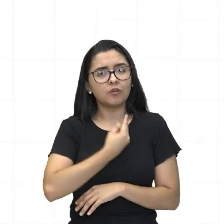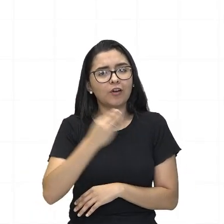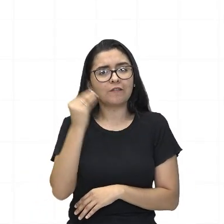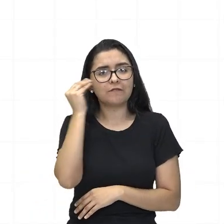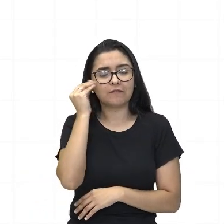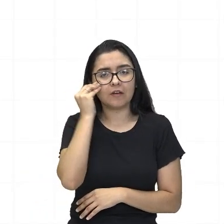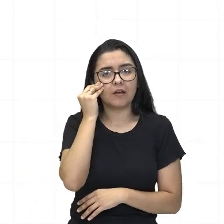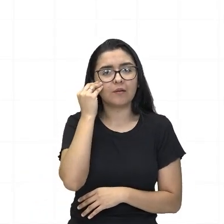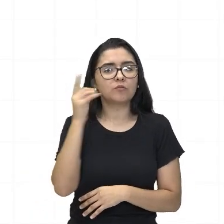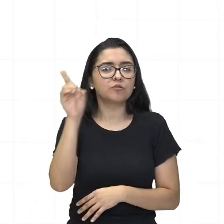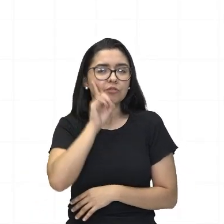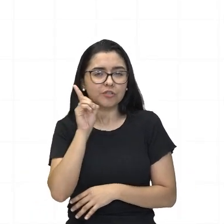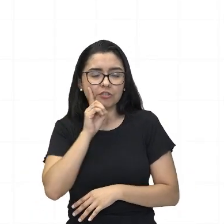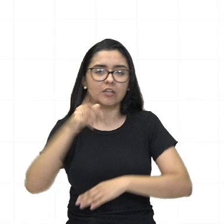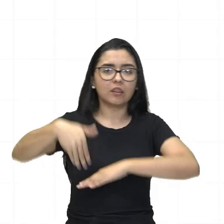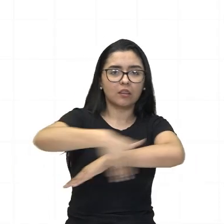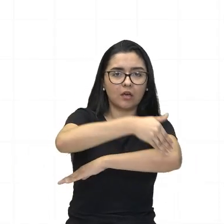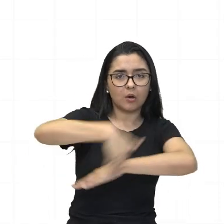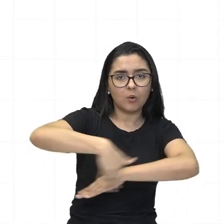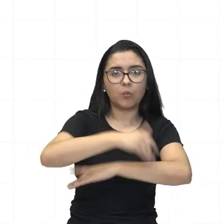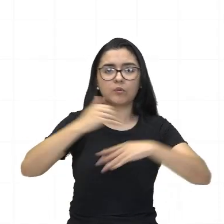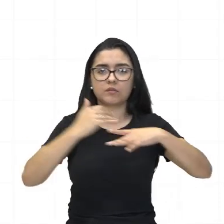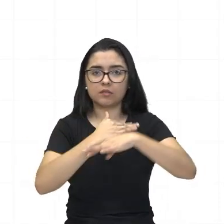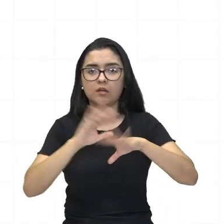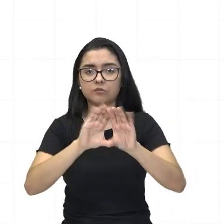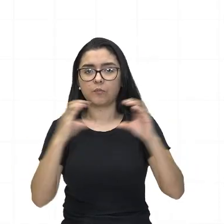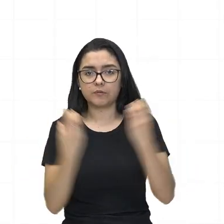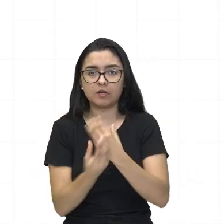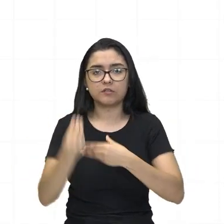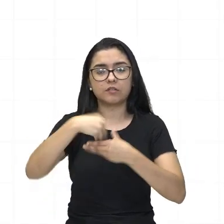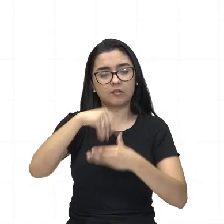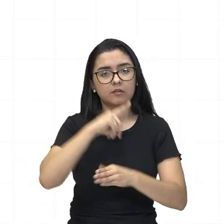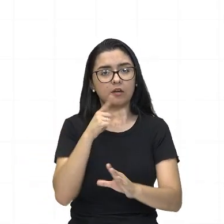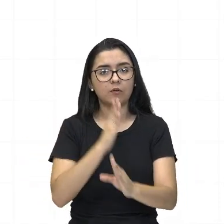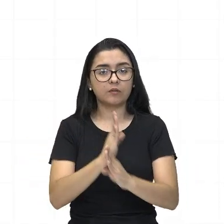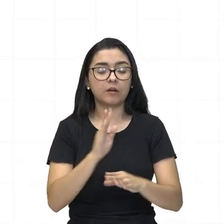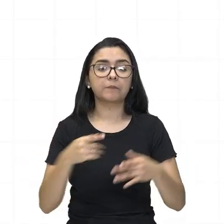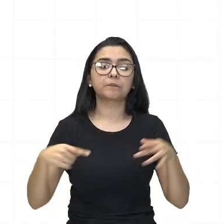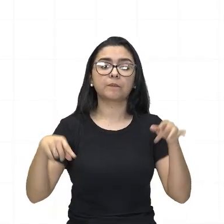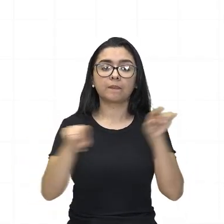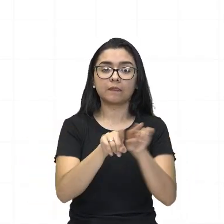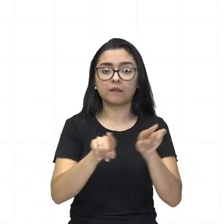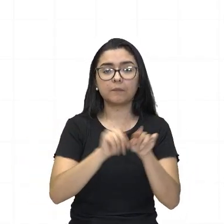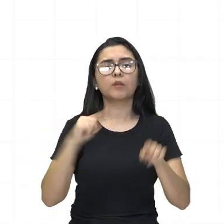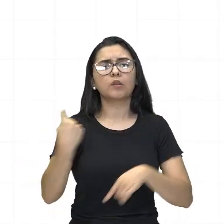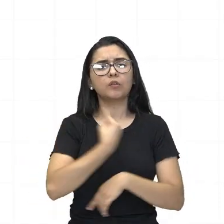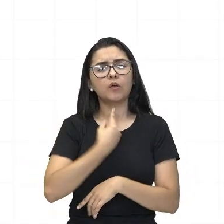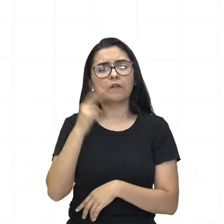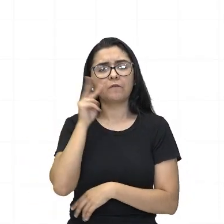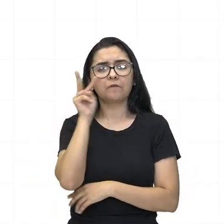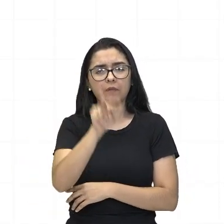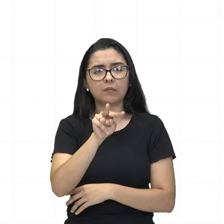na nossa rua, na nossa cidade, na nossa comunidade, ou porque havemos